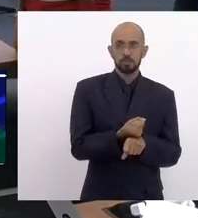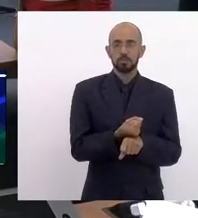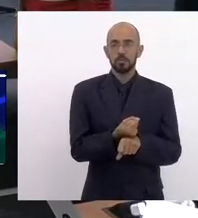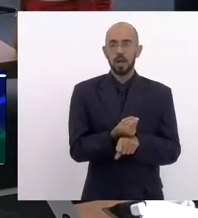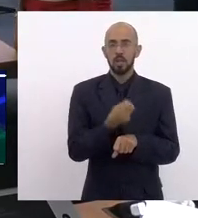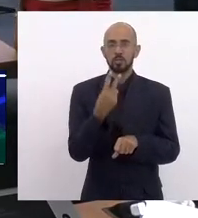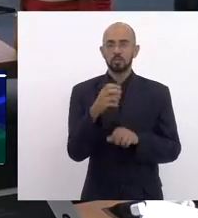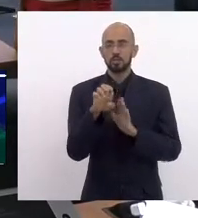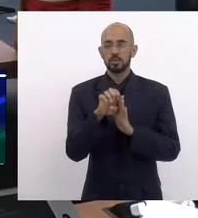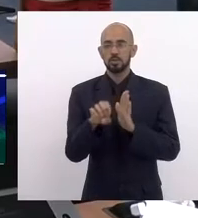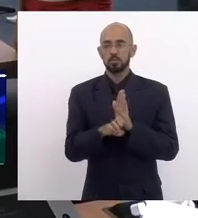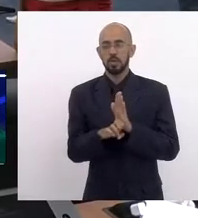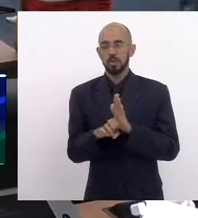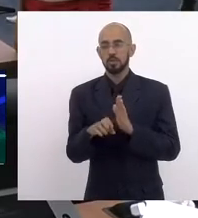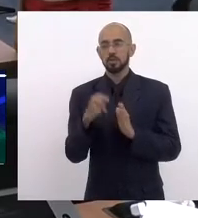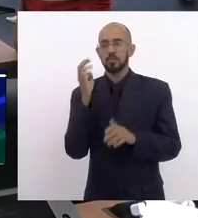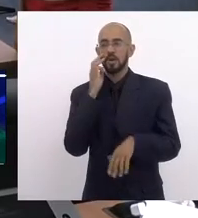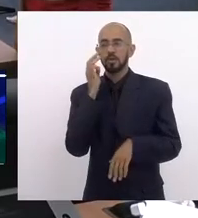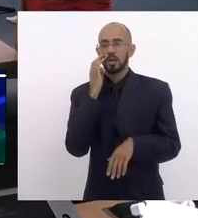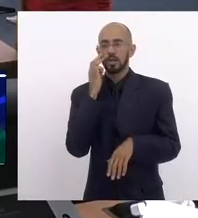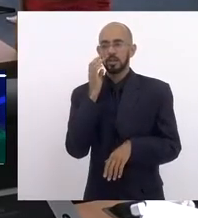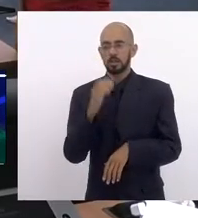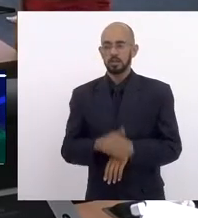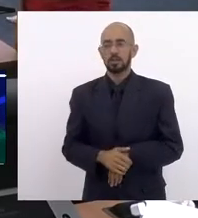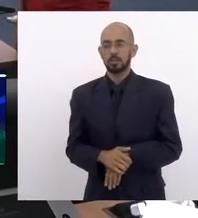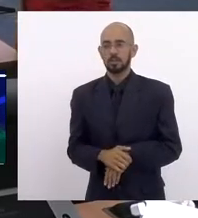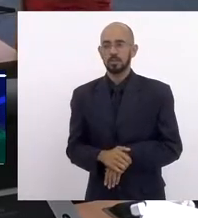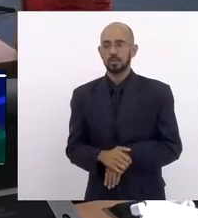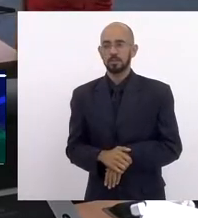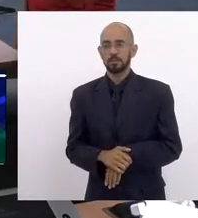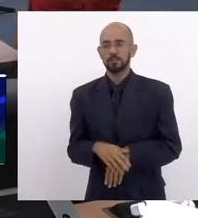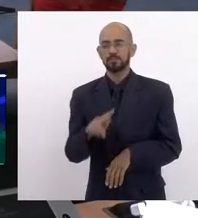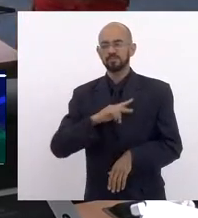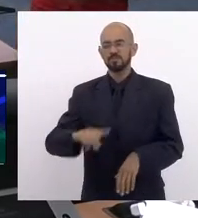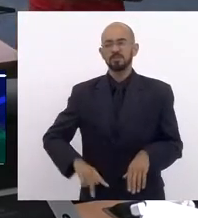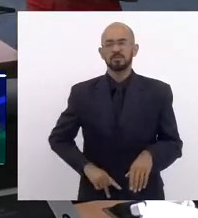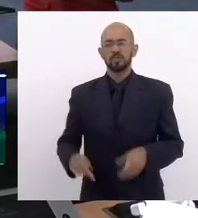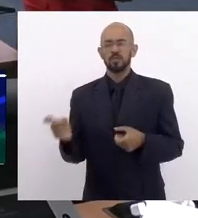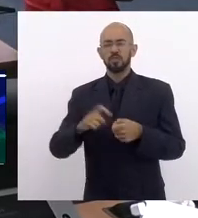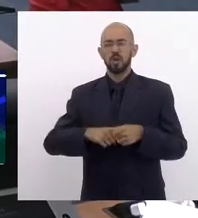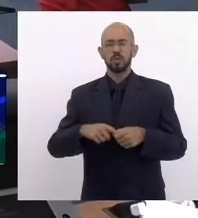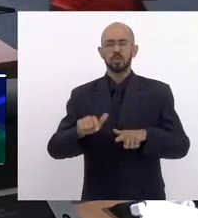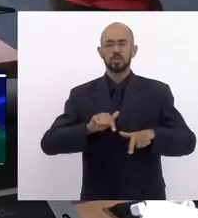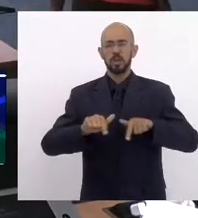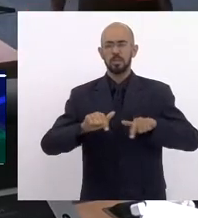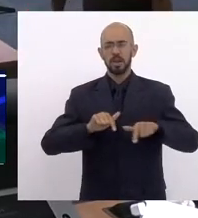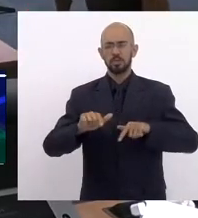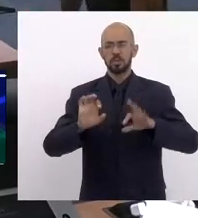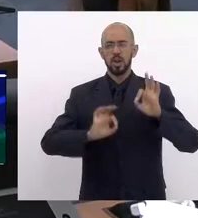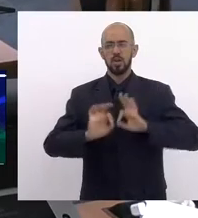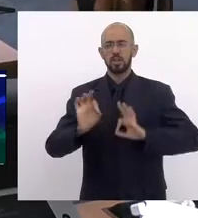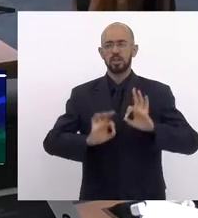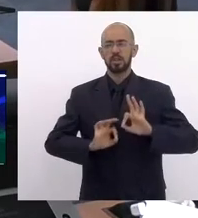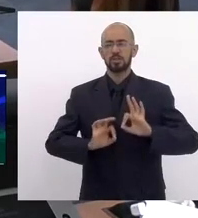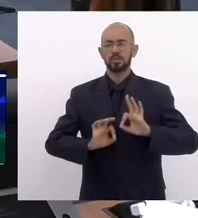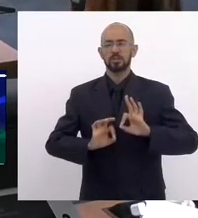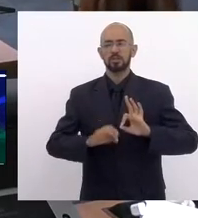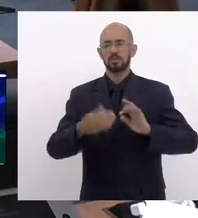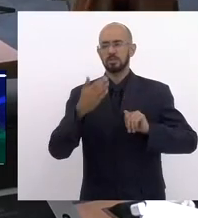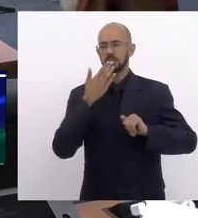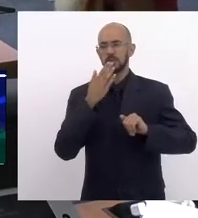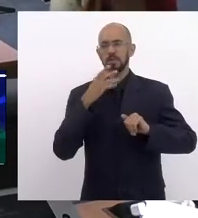Valdec, que eu vou ler aqui agora. Então, perfeito, obrigado. A presidência chama os trabalhos à ordem e solicita ao novo deputado